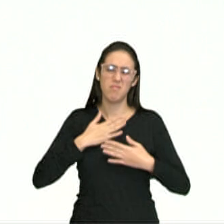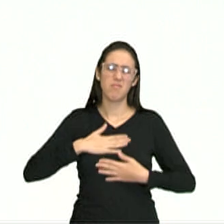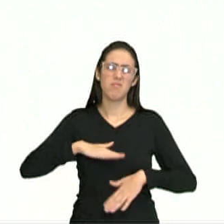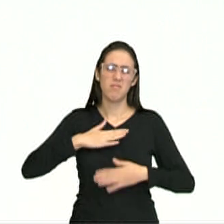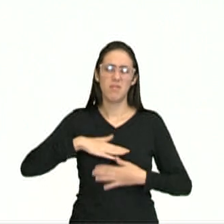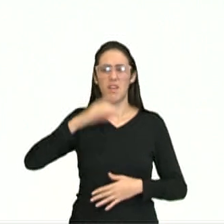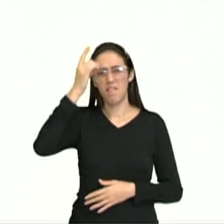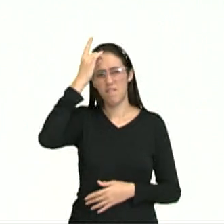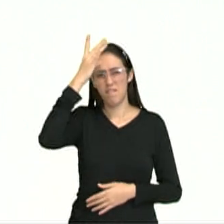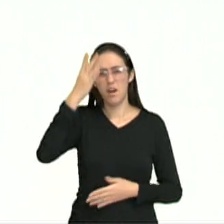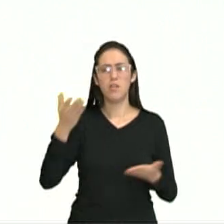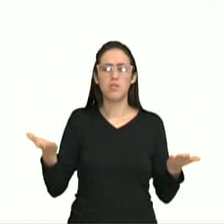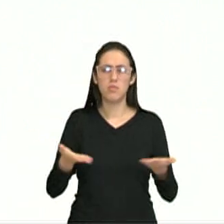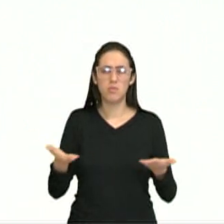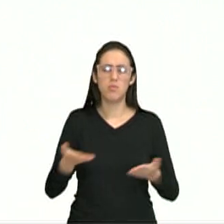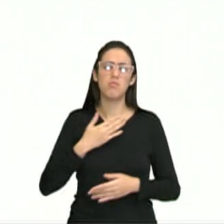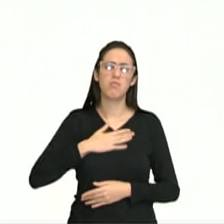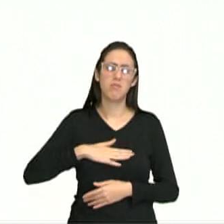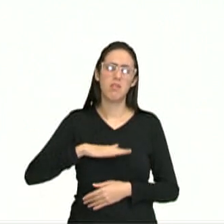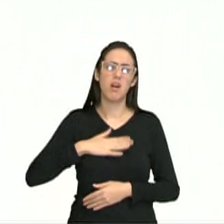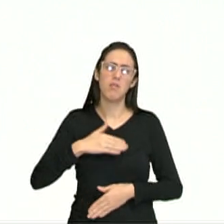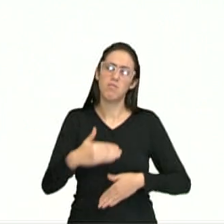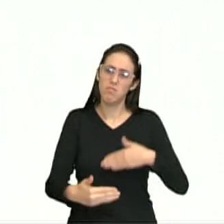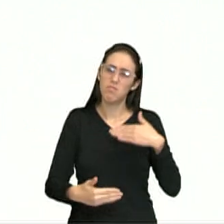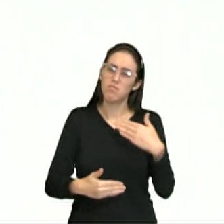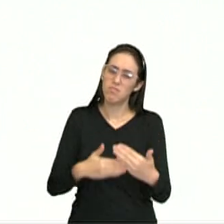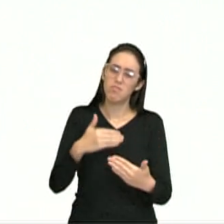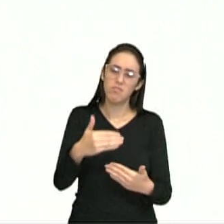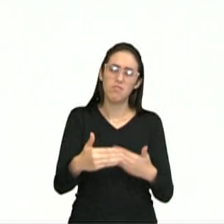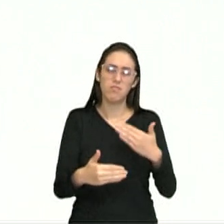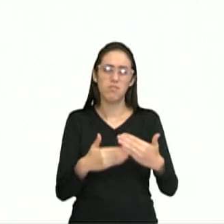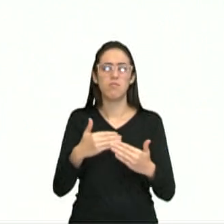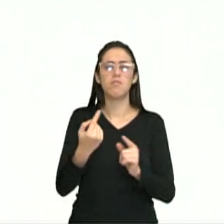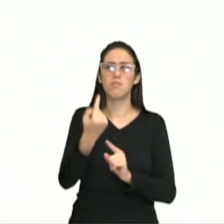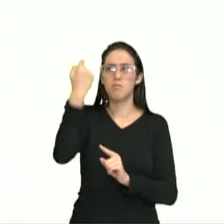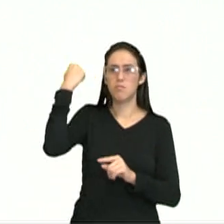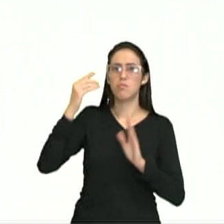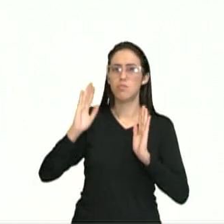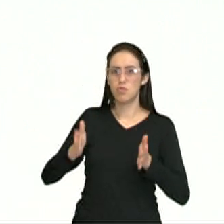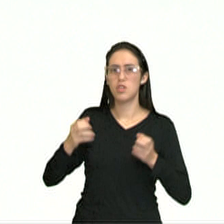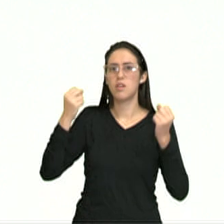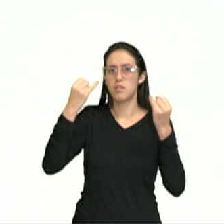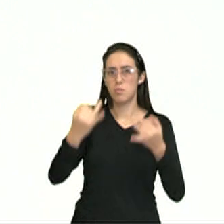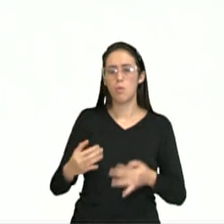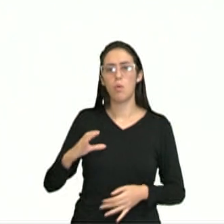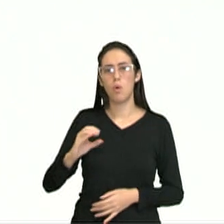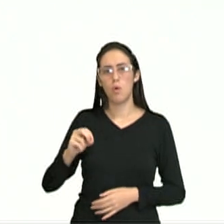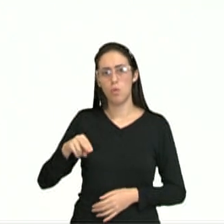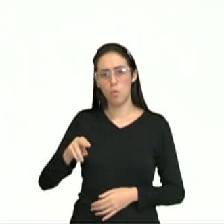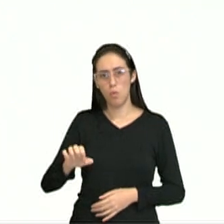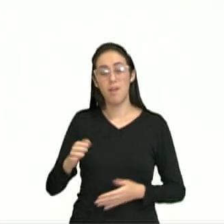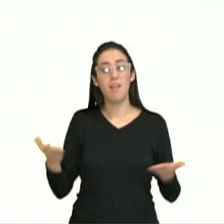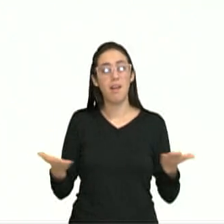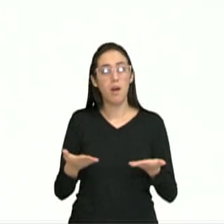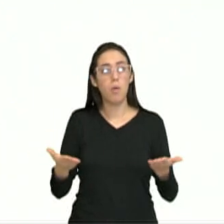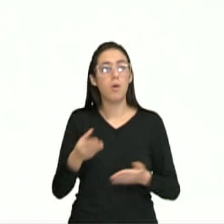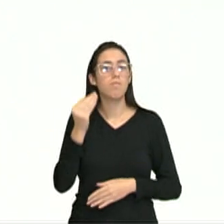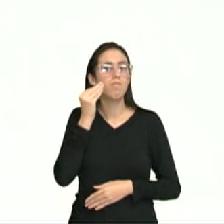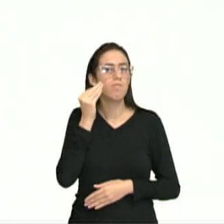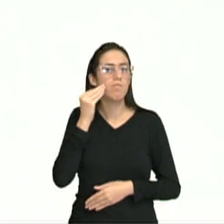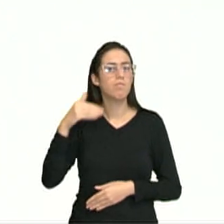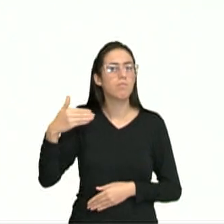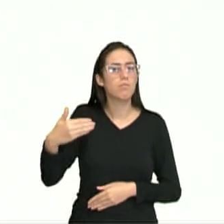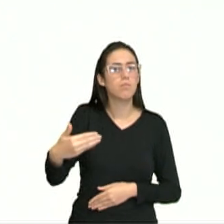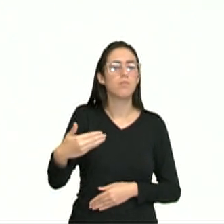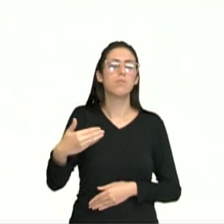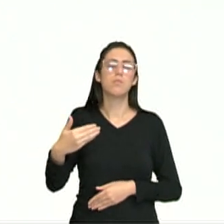hoje, é bem tranquilo. E um passinho a mais, nos vídeos passados a gente conversou exatamente sobre o cone, agora a gente vai ver uma secção desse